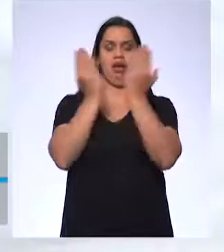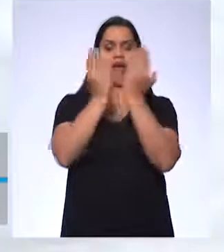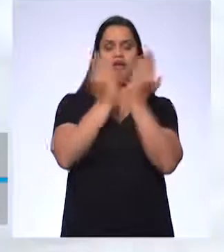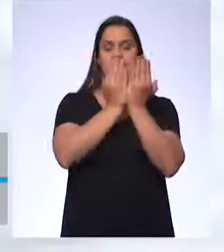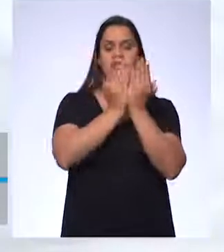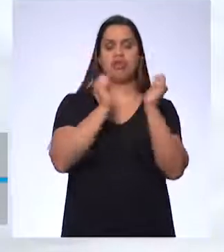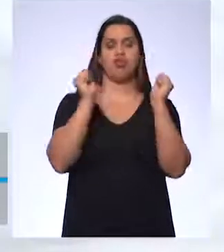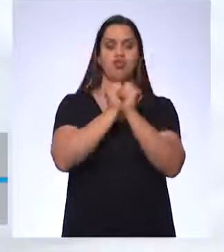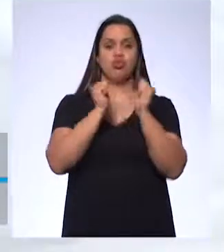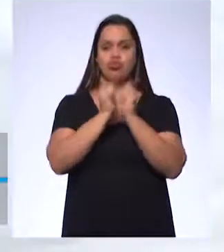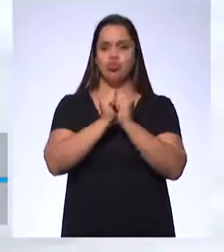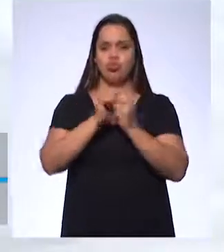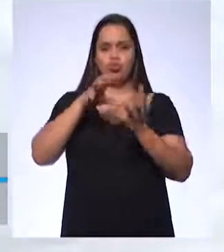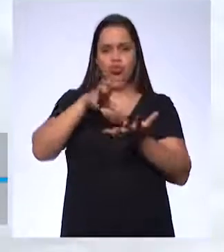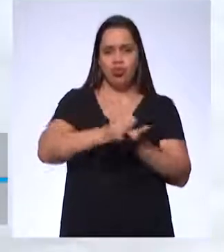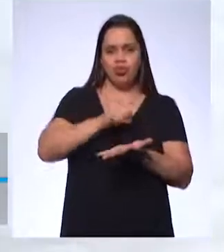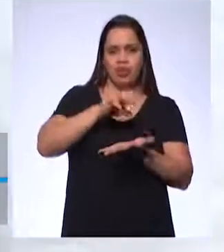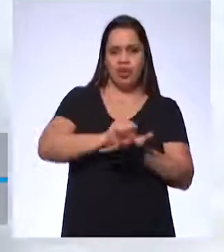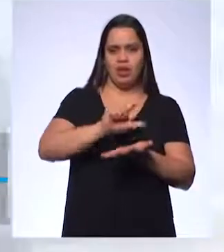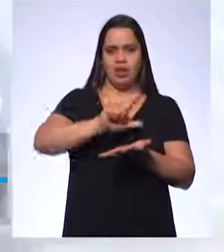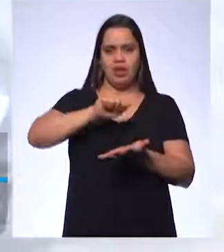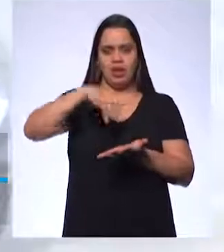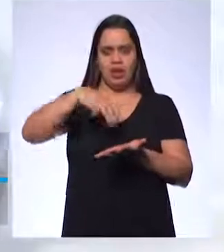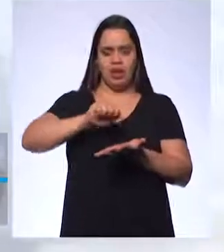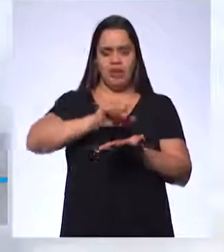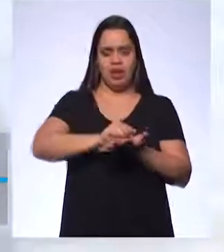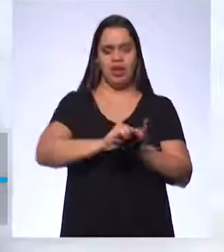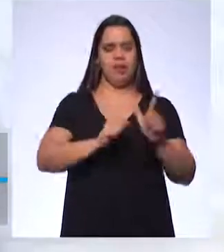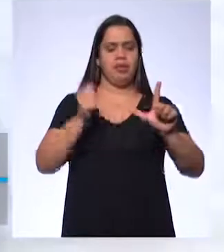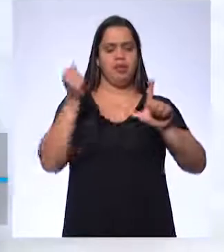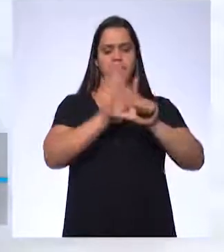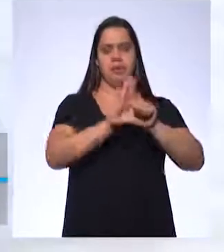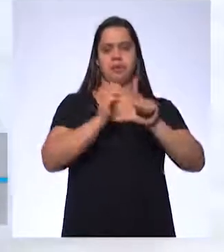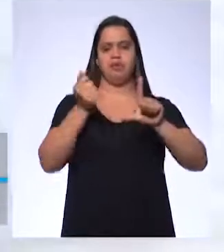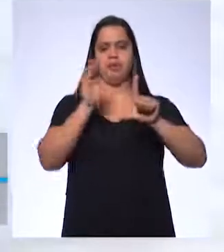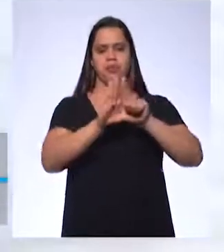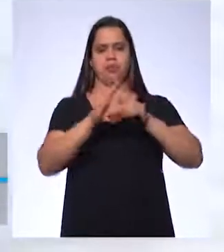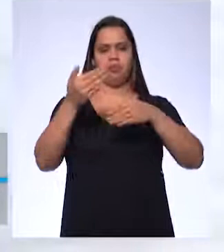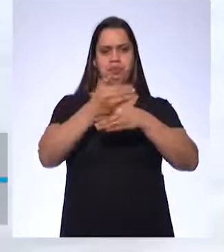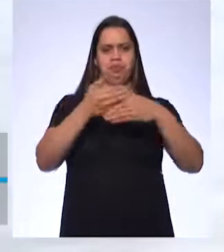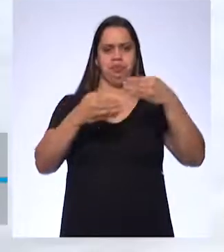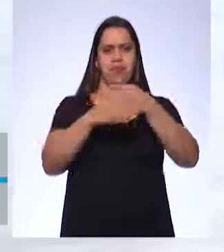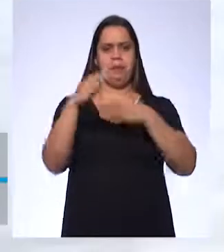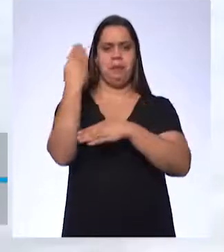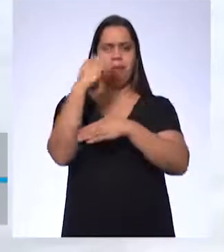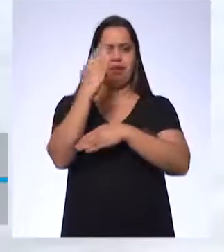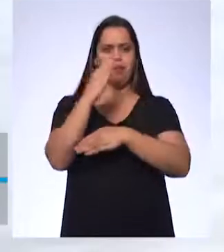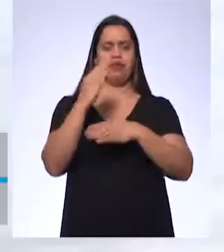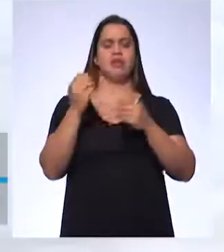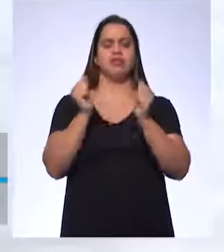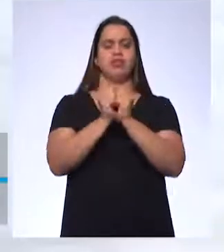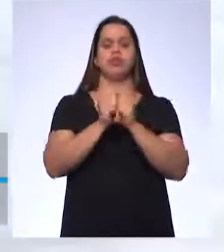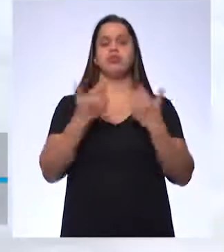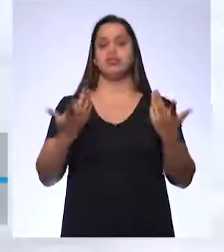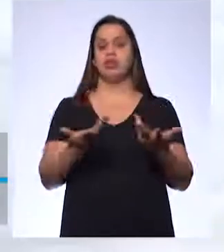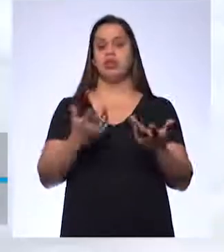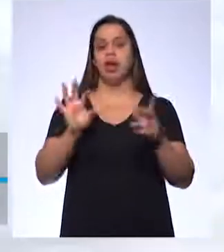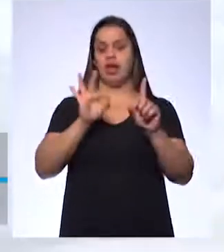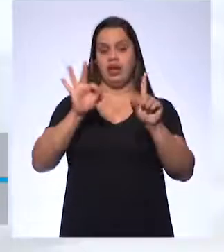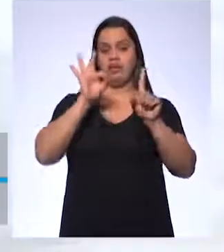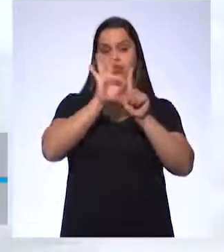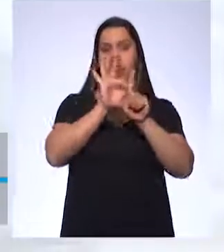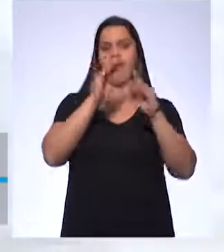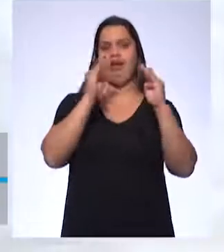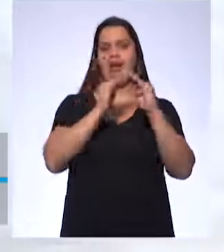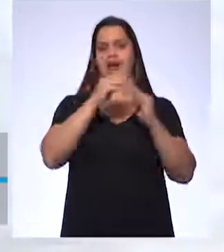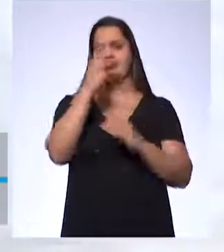barro, com lama. Tá bom? E aí, nas frestas, esse barbeiro acaba morando ali. Tá bom? Então, está